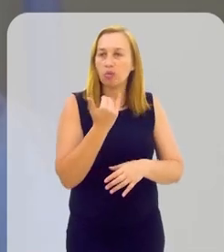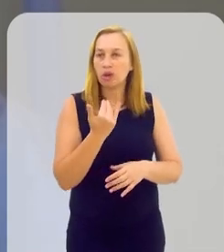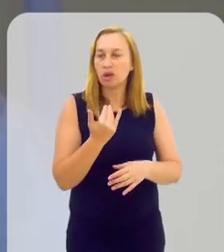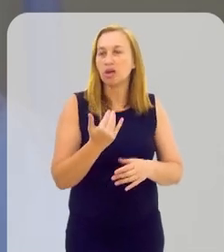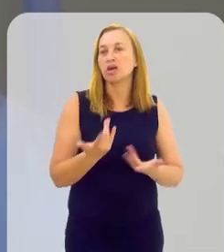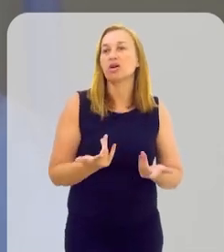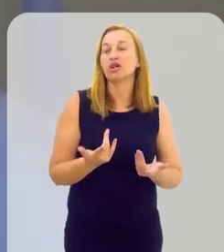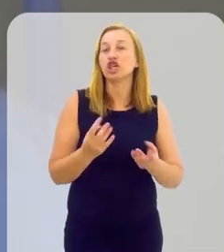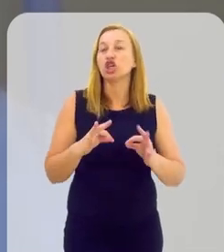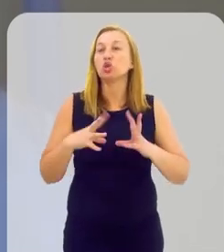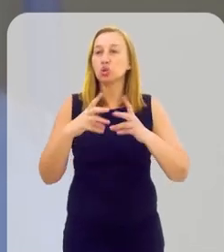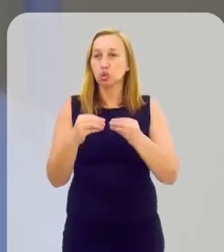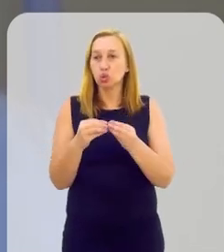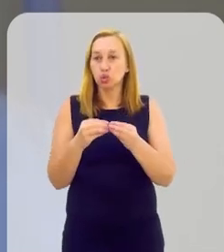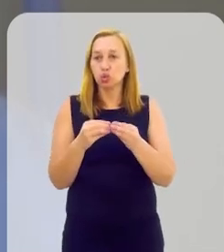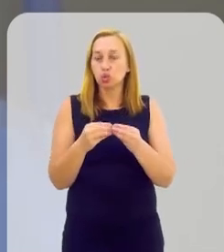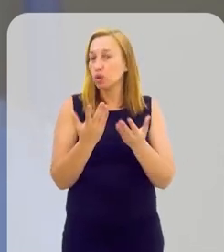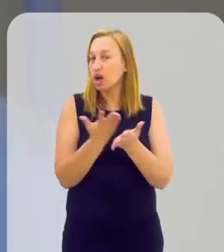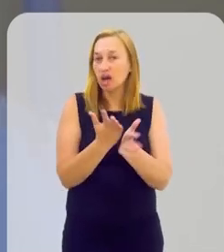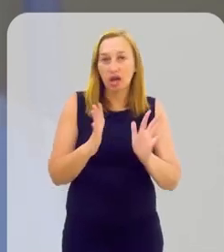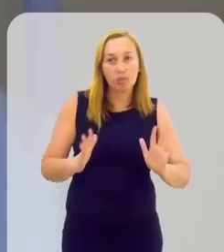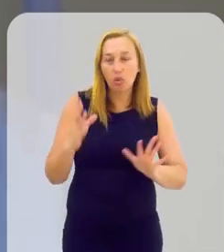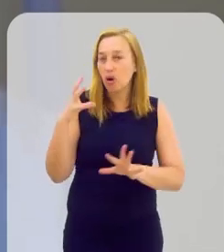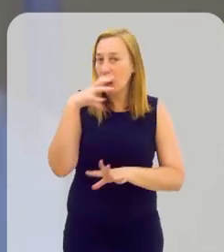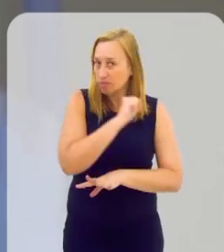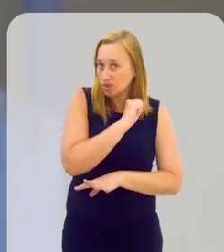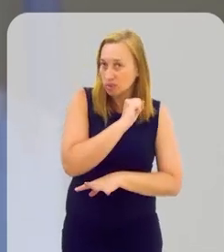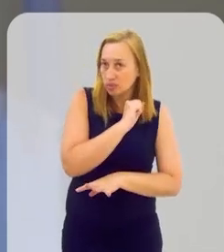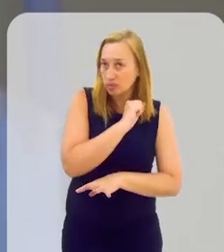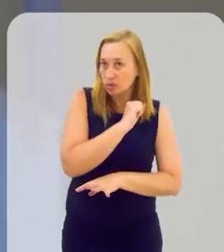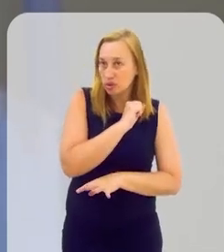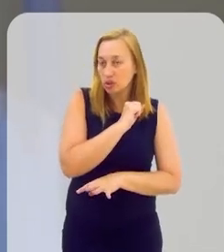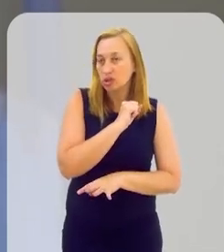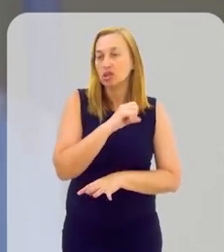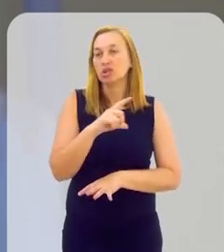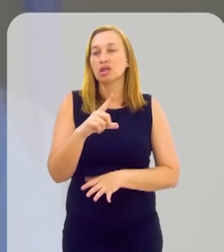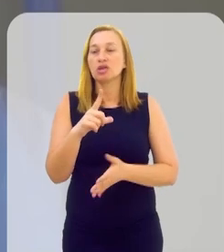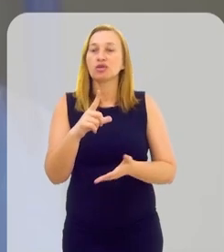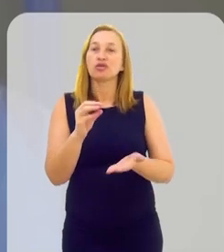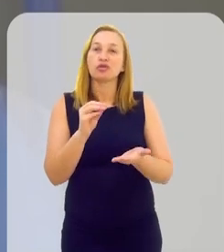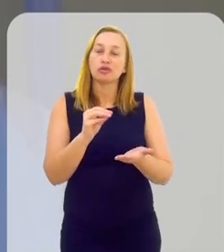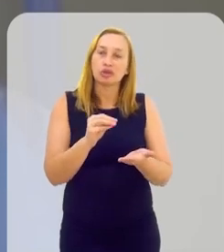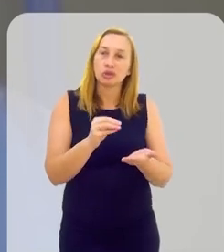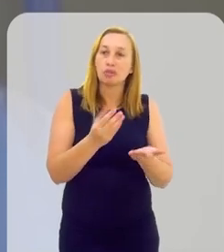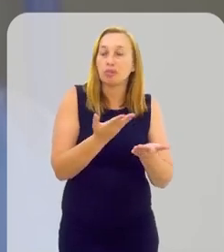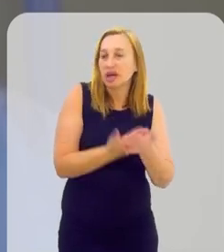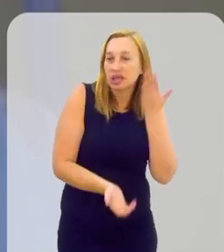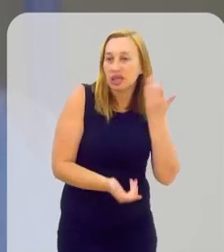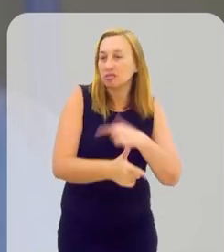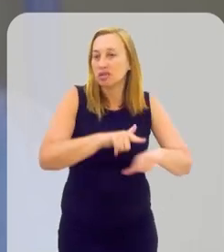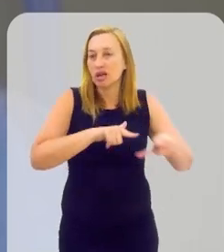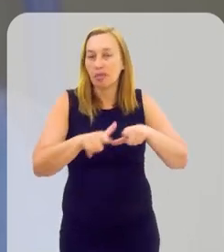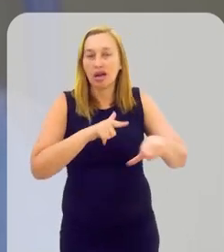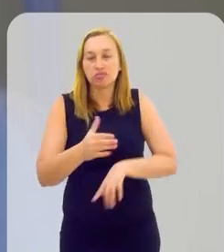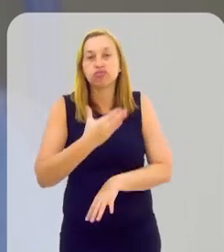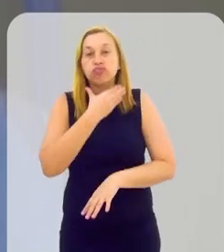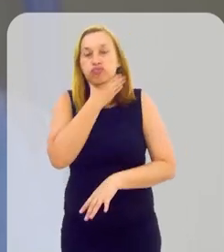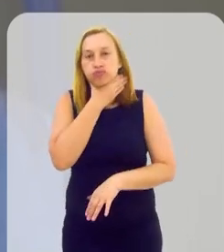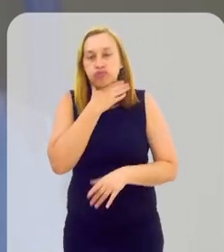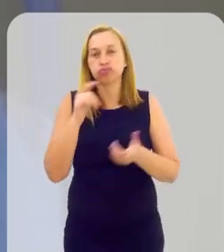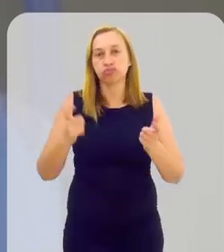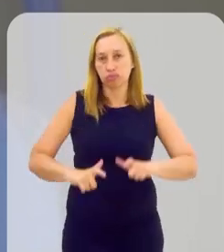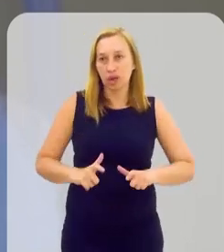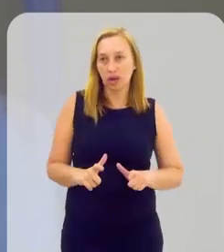nas grandes cidades. E tudo isso desabou de uma maneira muito, muito, muito rápida, gerando desemprego,